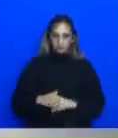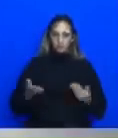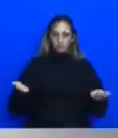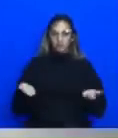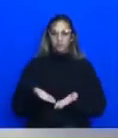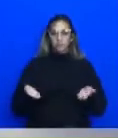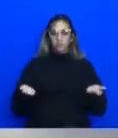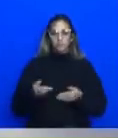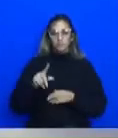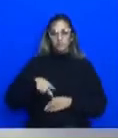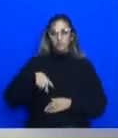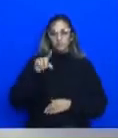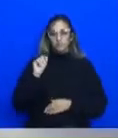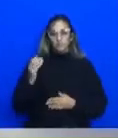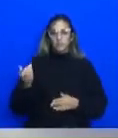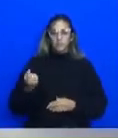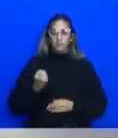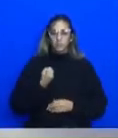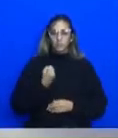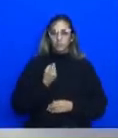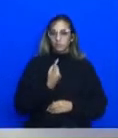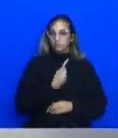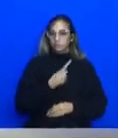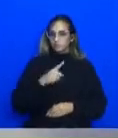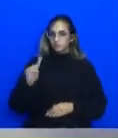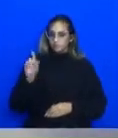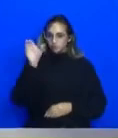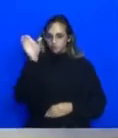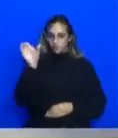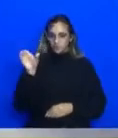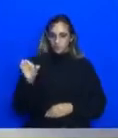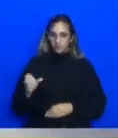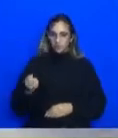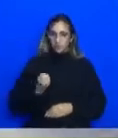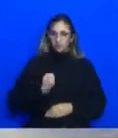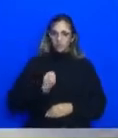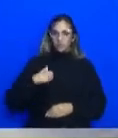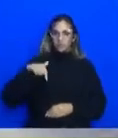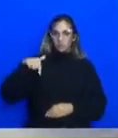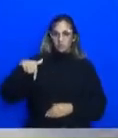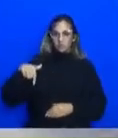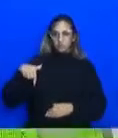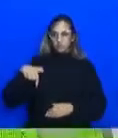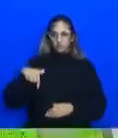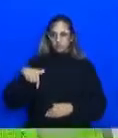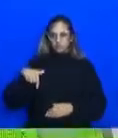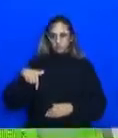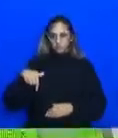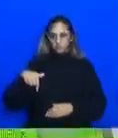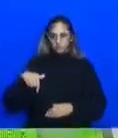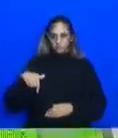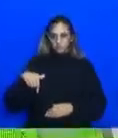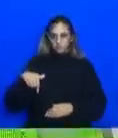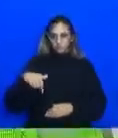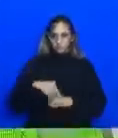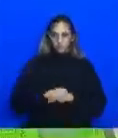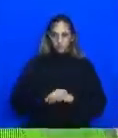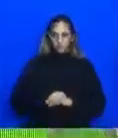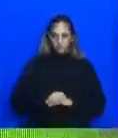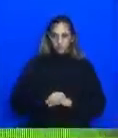E agora sortearemos o número correspondente à última coluna, a coluna de número 7. Bola posicionada,